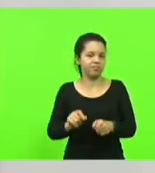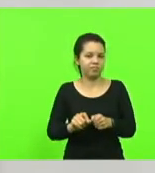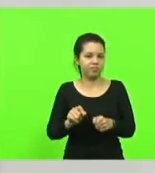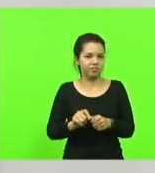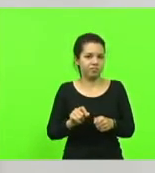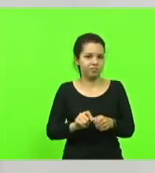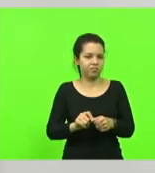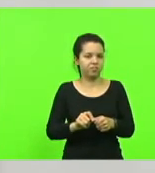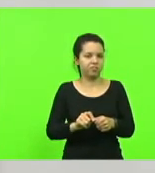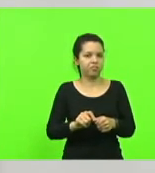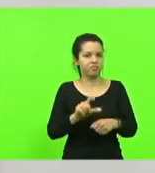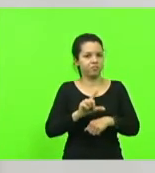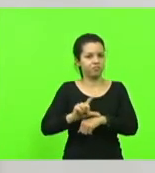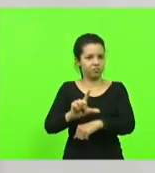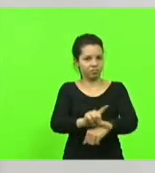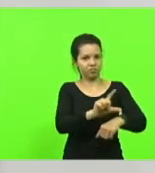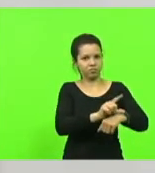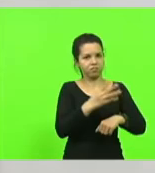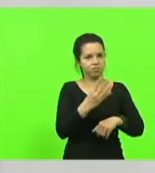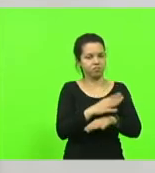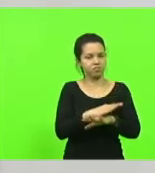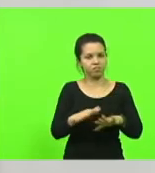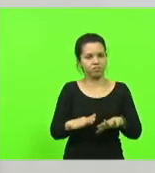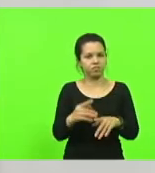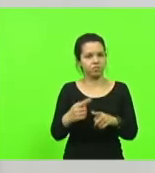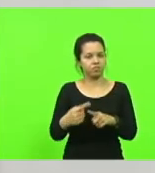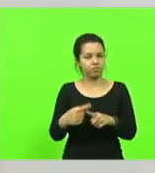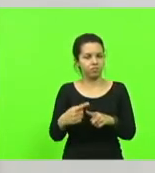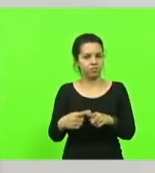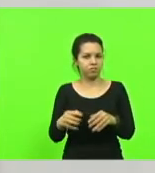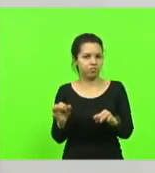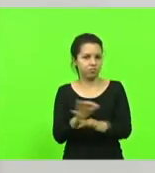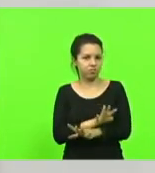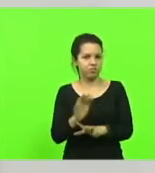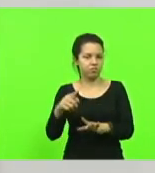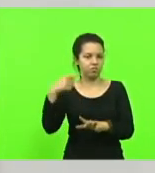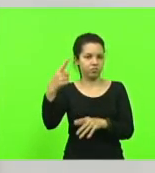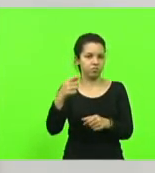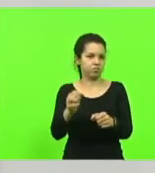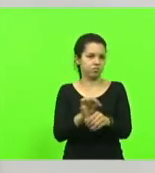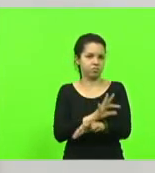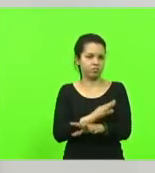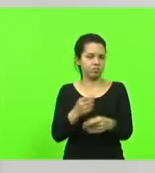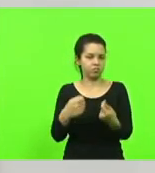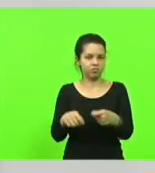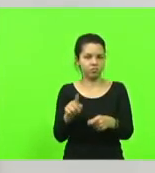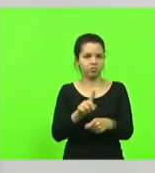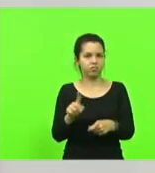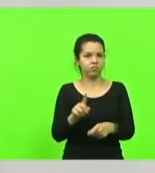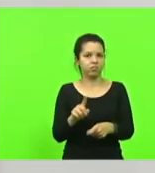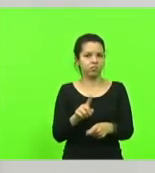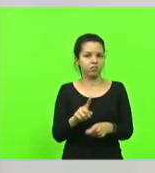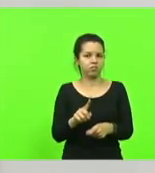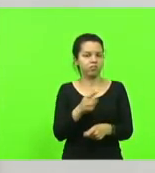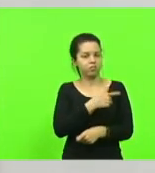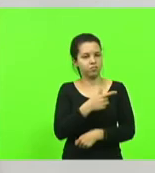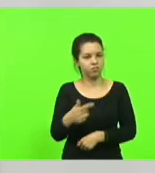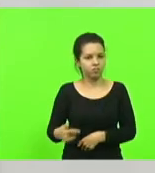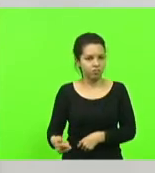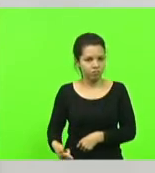os 4 lotes, porque daí ia ficar nenhum lote para acabar até o ano que vem, né? E o governador